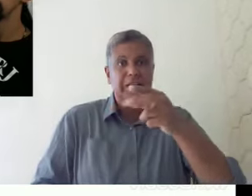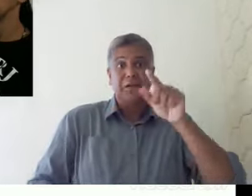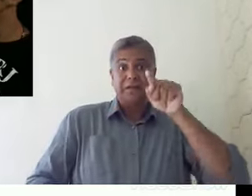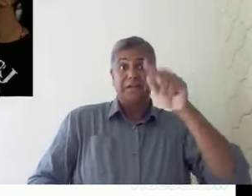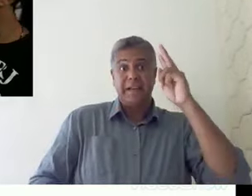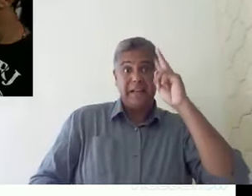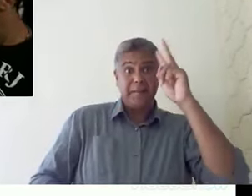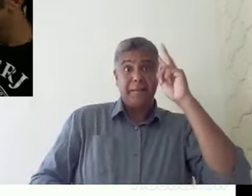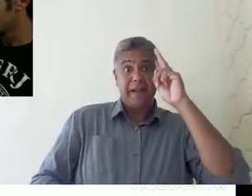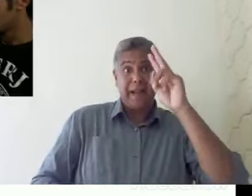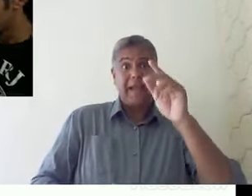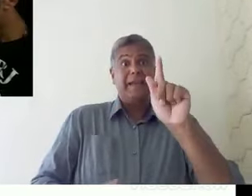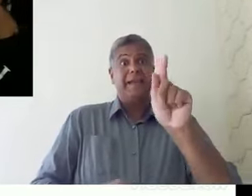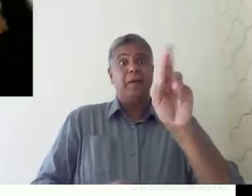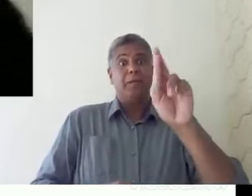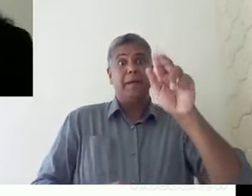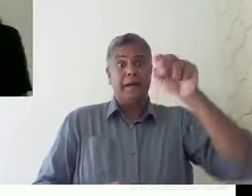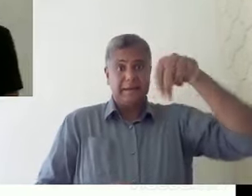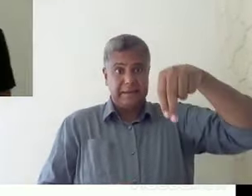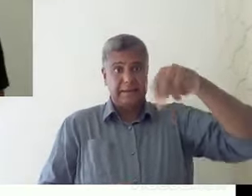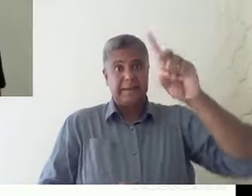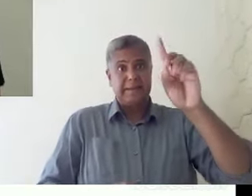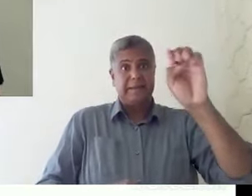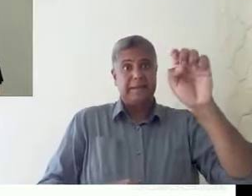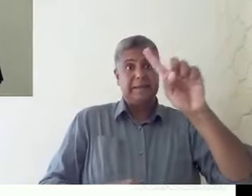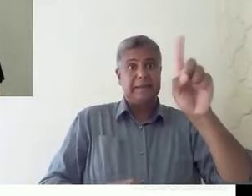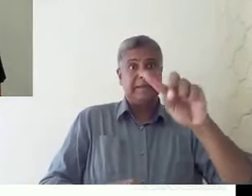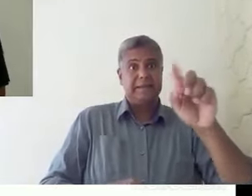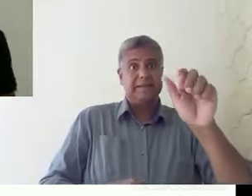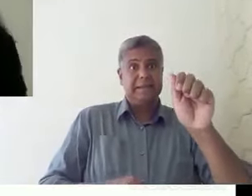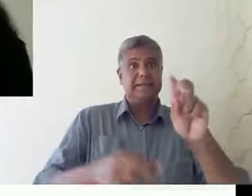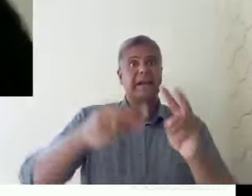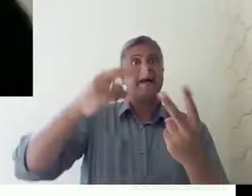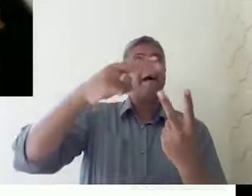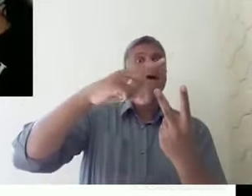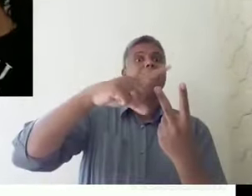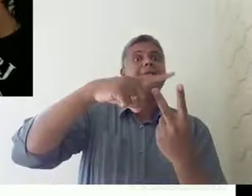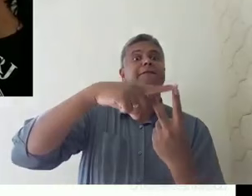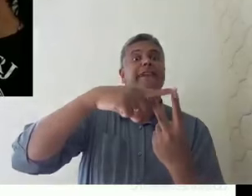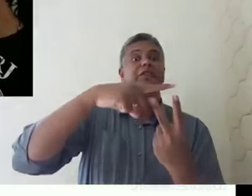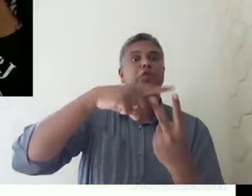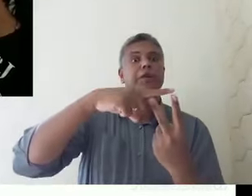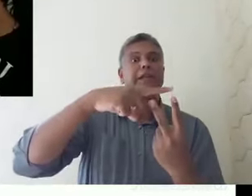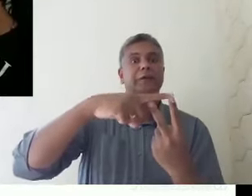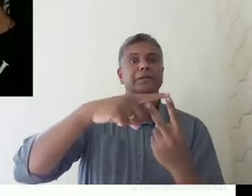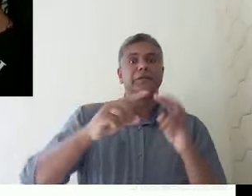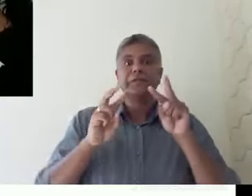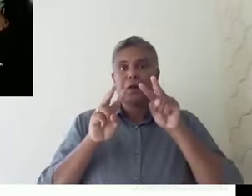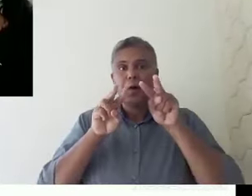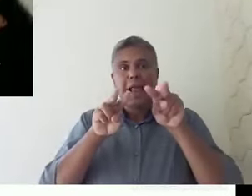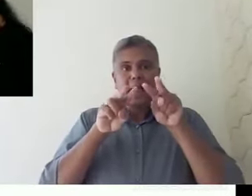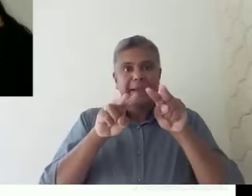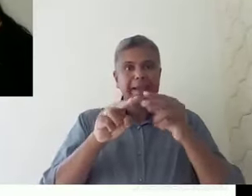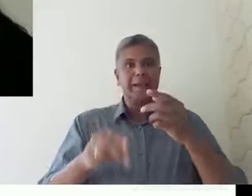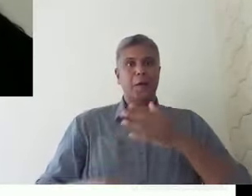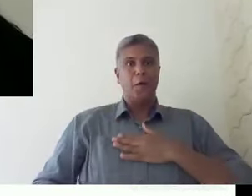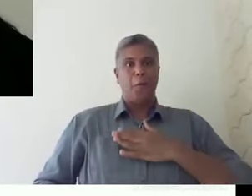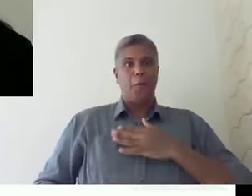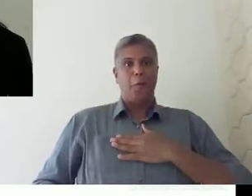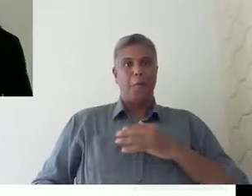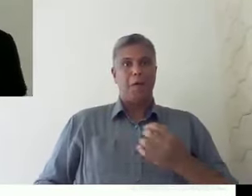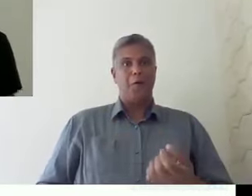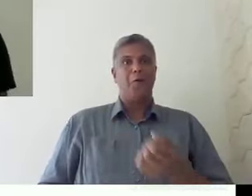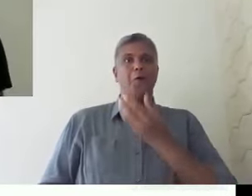grandeza vetorial. Por que a força é vetorial? Se a gente olhar aqui, nosso